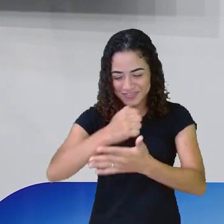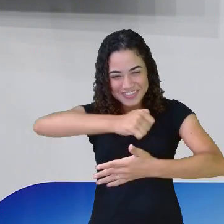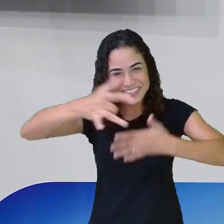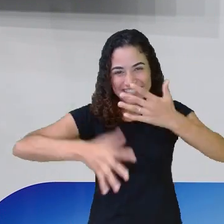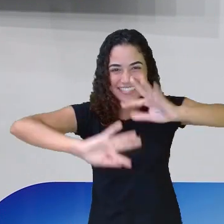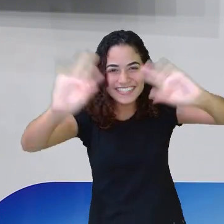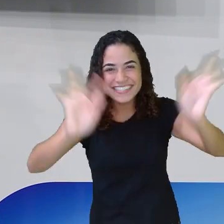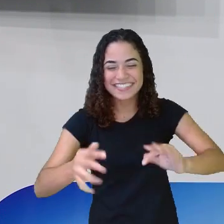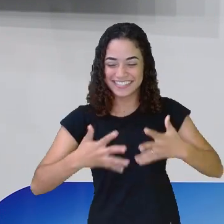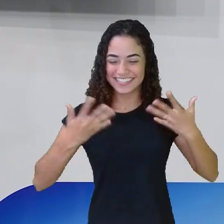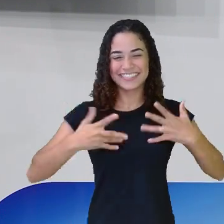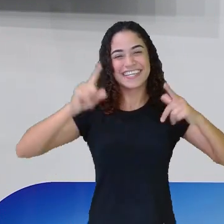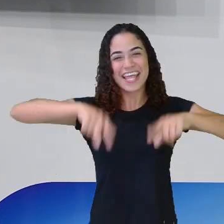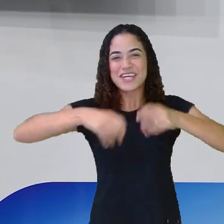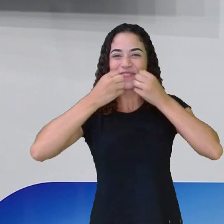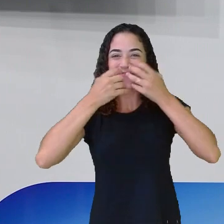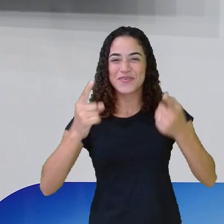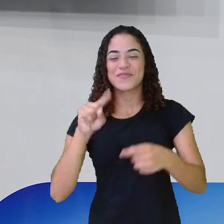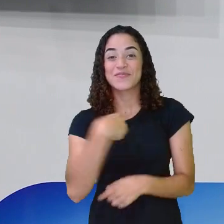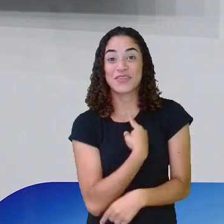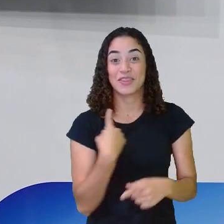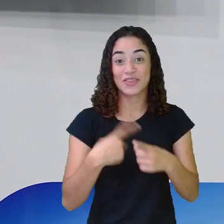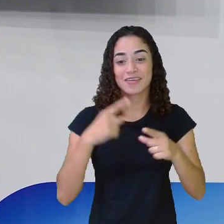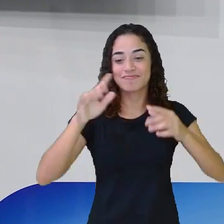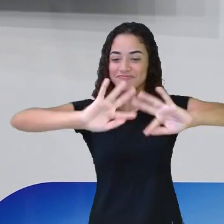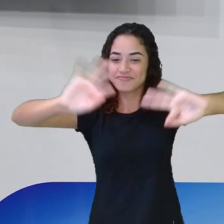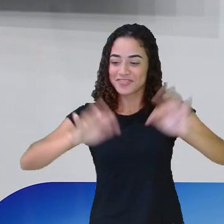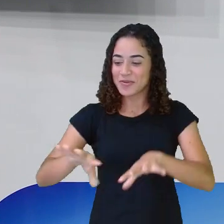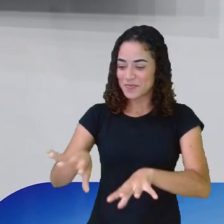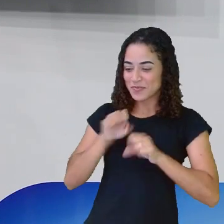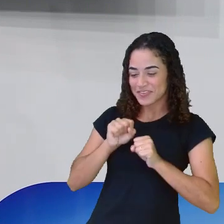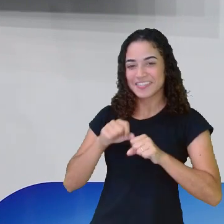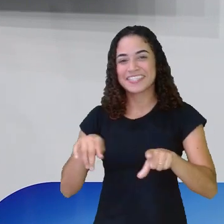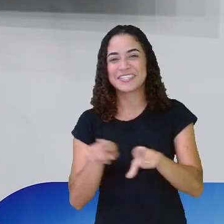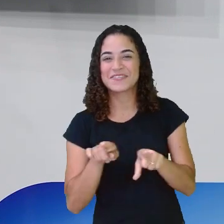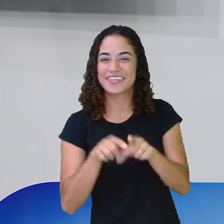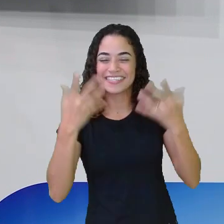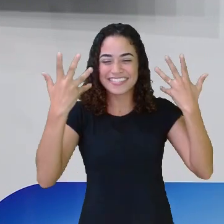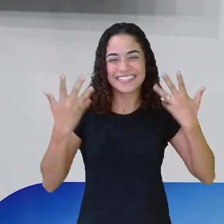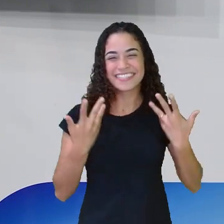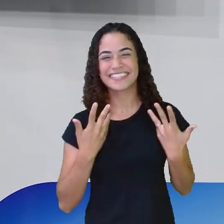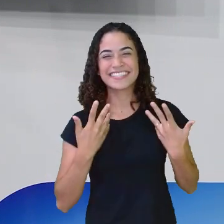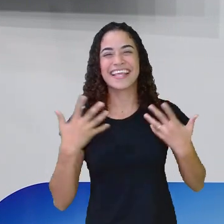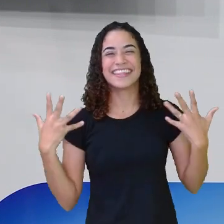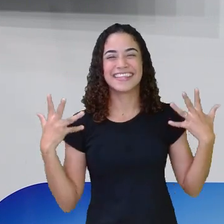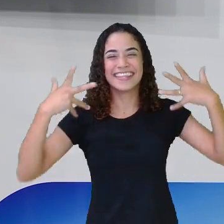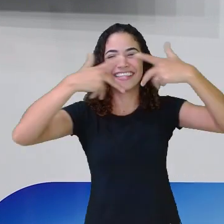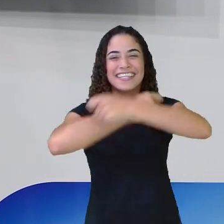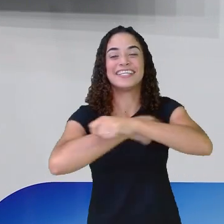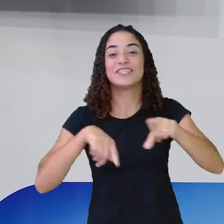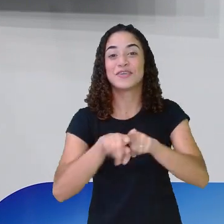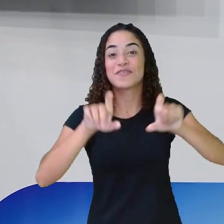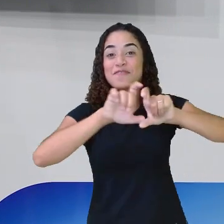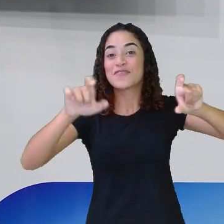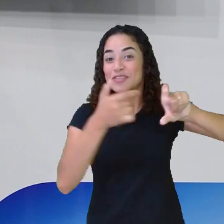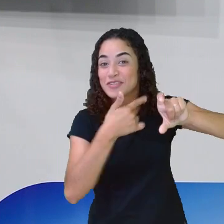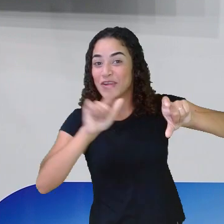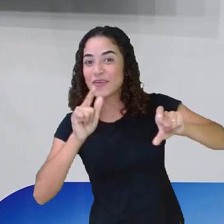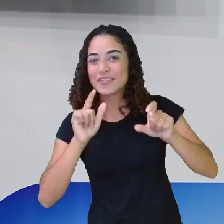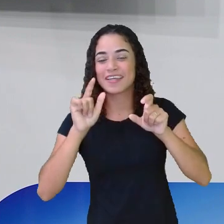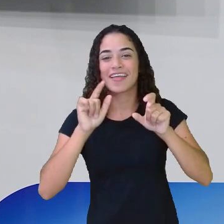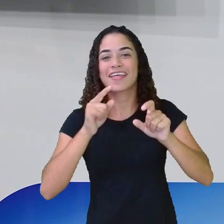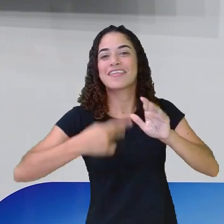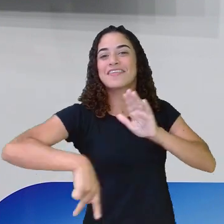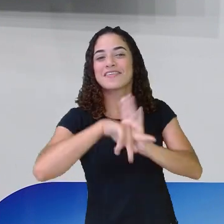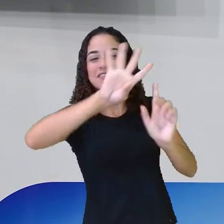feliz. E isso é muito bom, porque passa para a gente aí essa felicidade. Felicidade. Está de visual novo, toda bonita ali. Próxima frase que eu fizer de verbo vai ser em